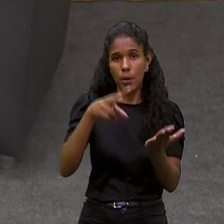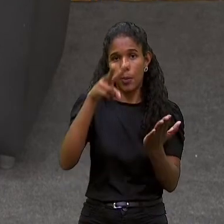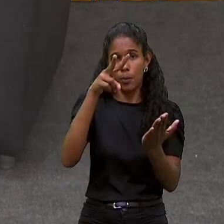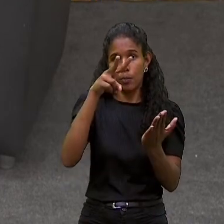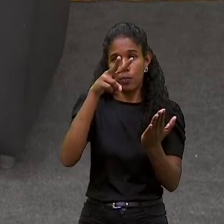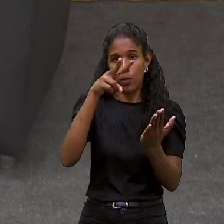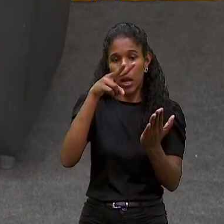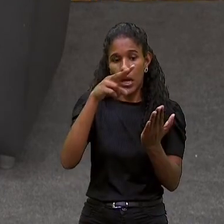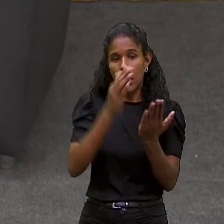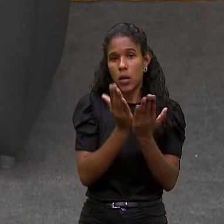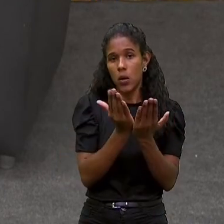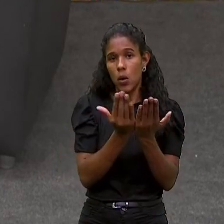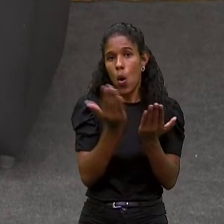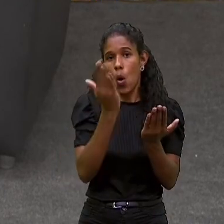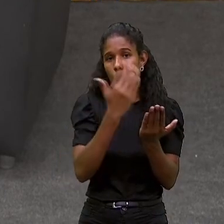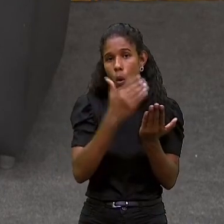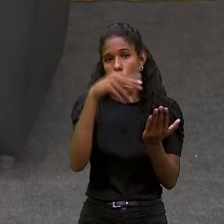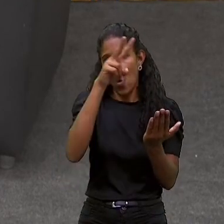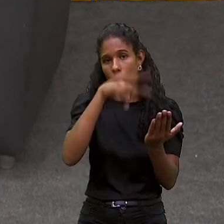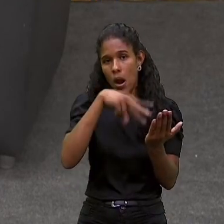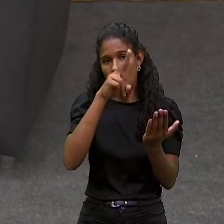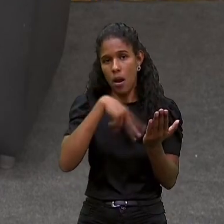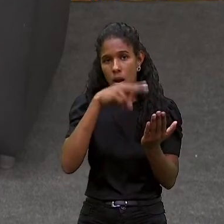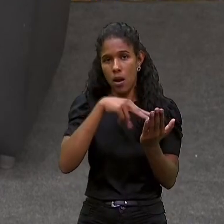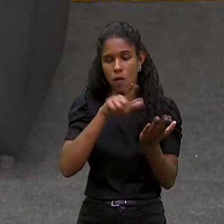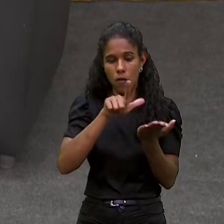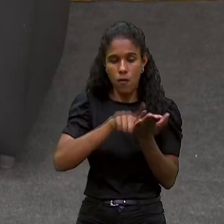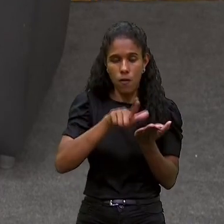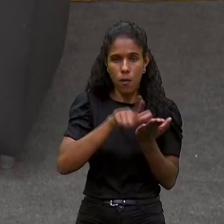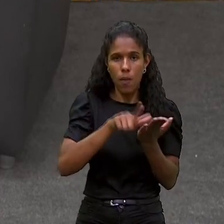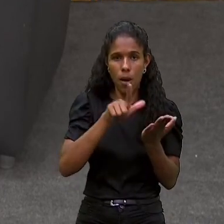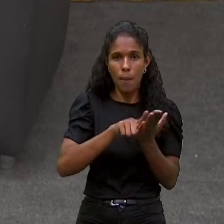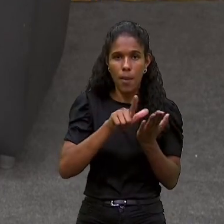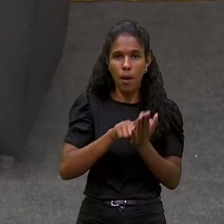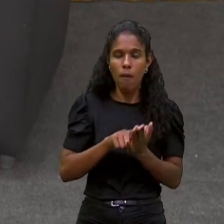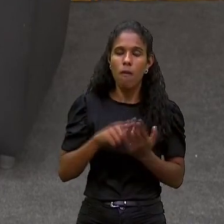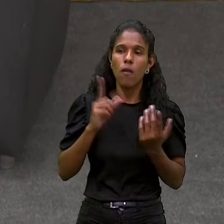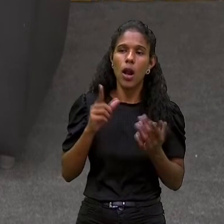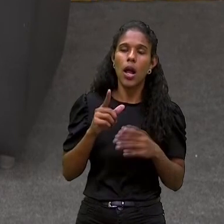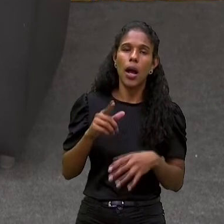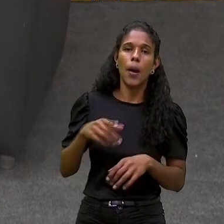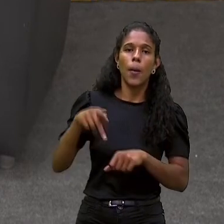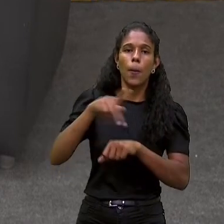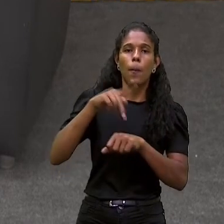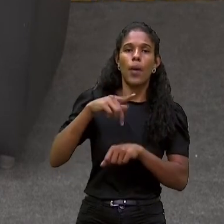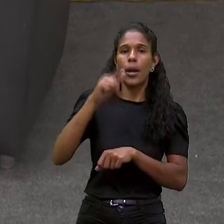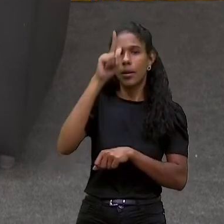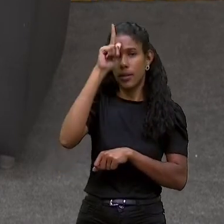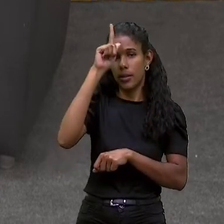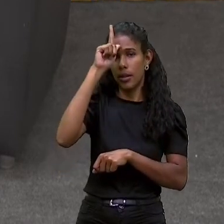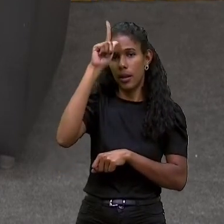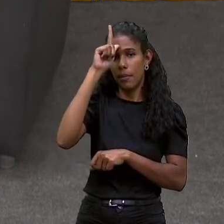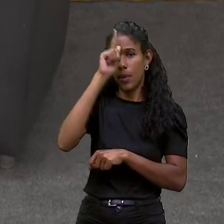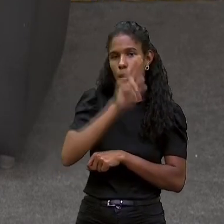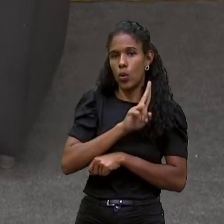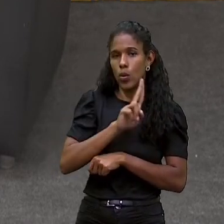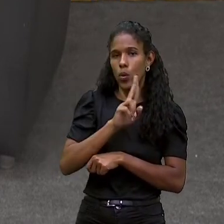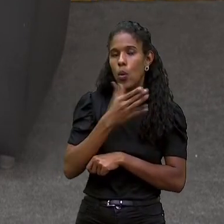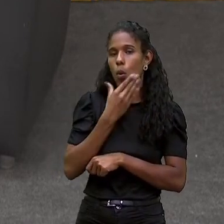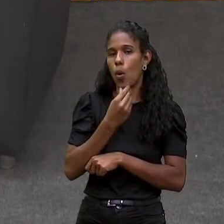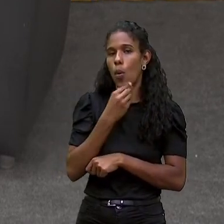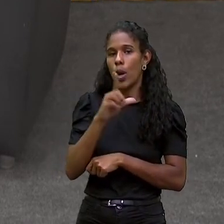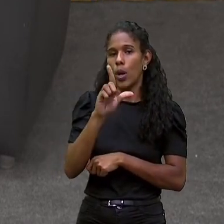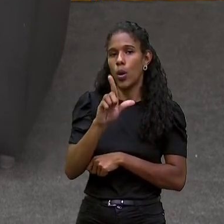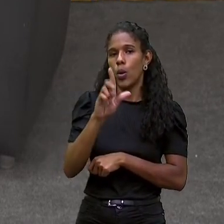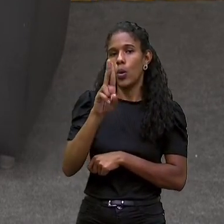sua equipe a primeira edição bíblica realmente impressa.